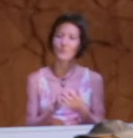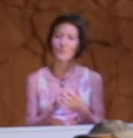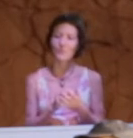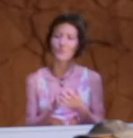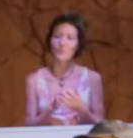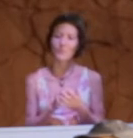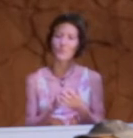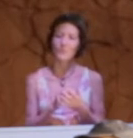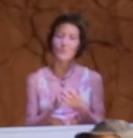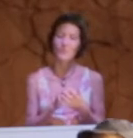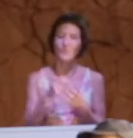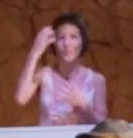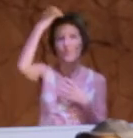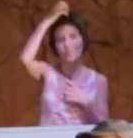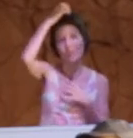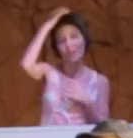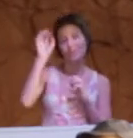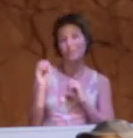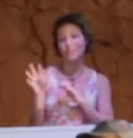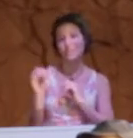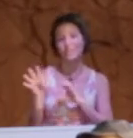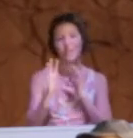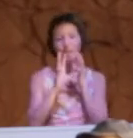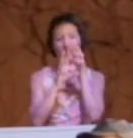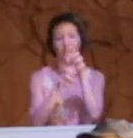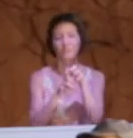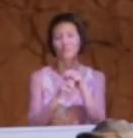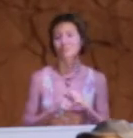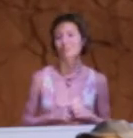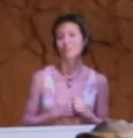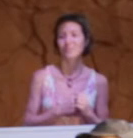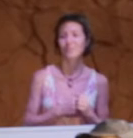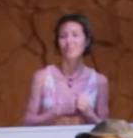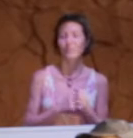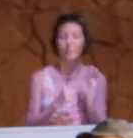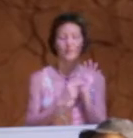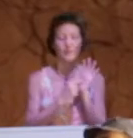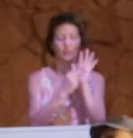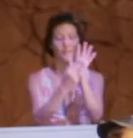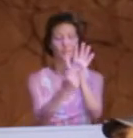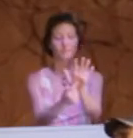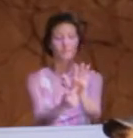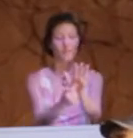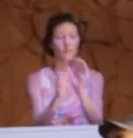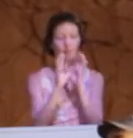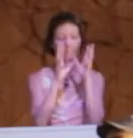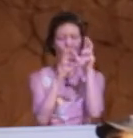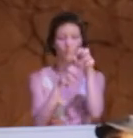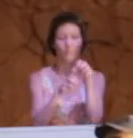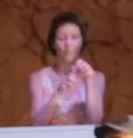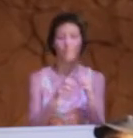ele só queria dar uma lição na onça. Ele só queria mostrar o quanto a onça